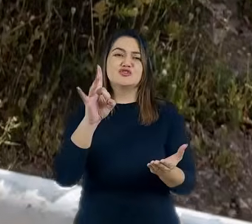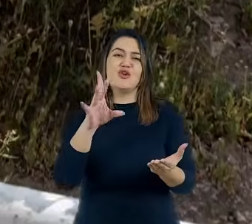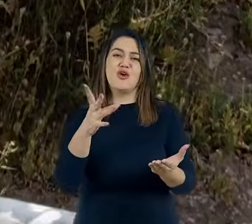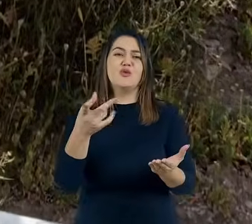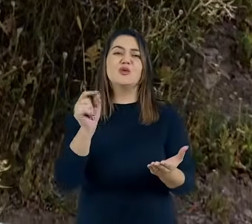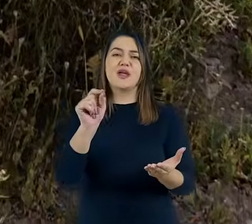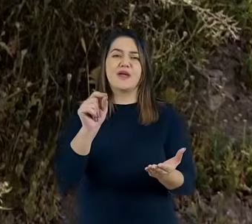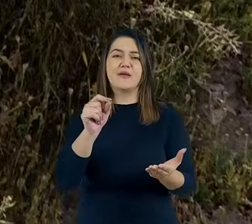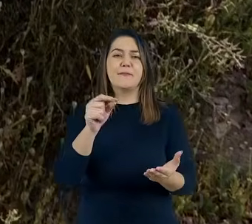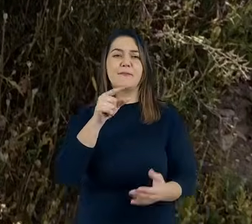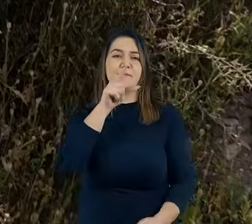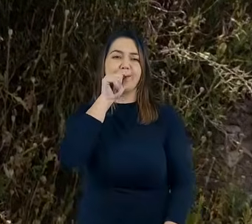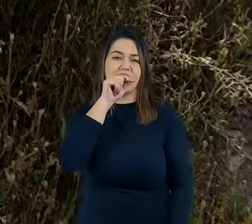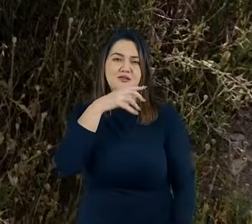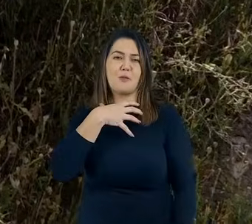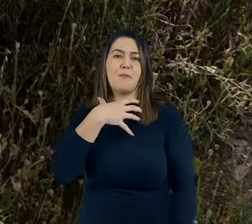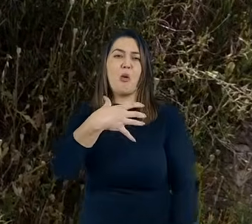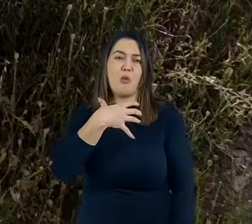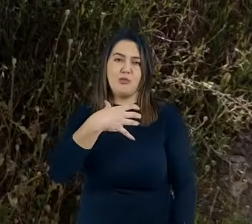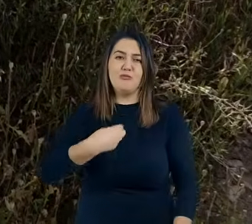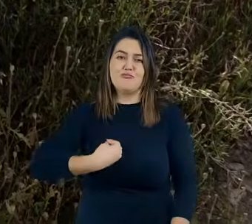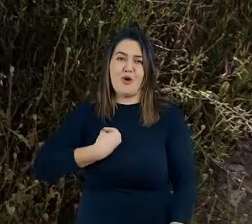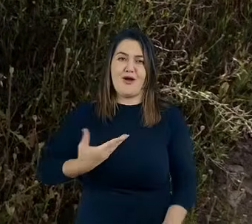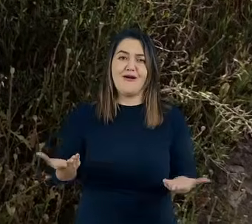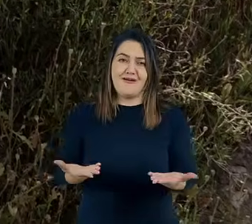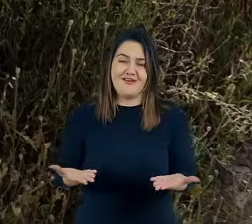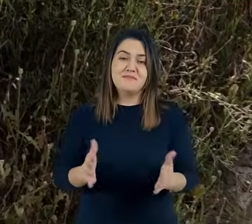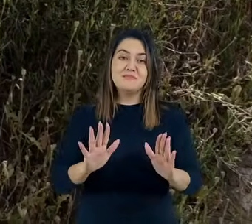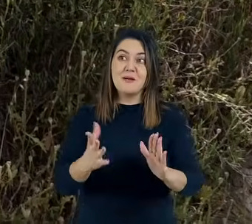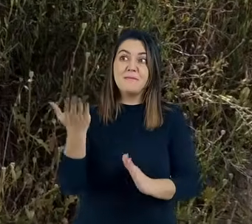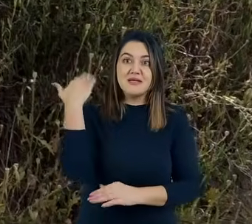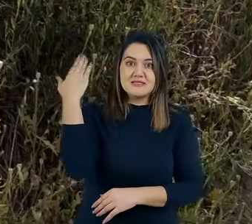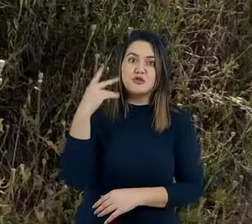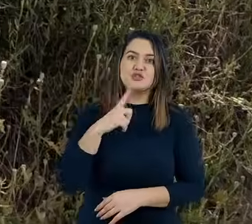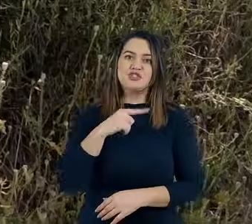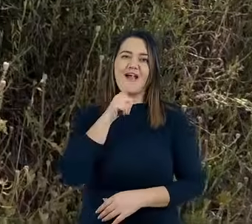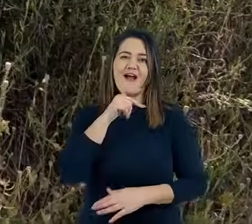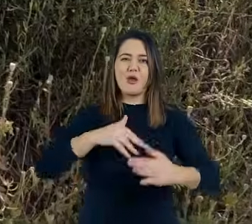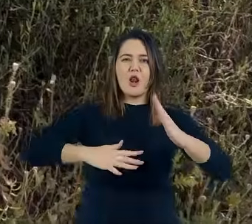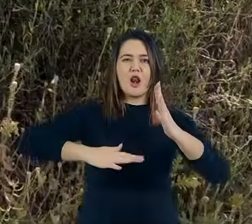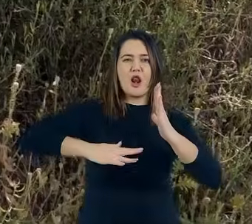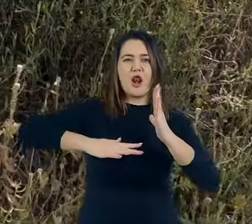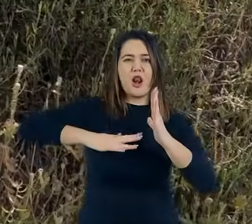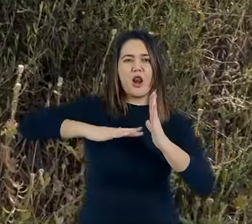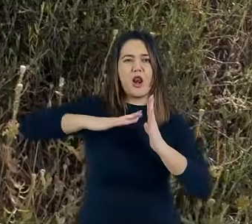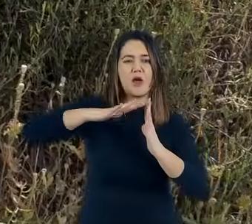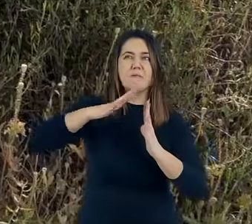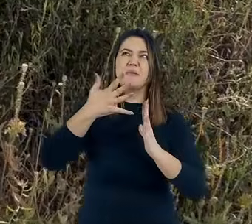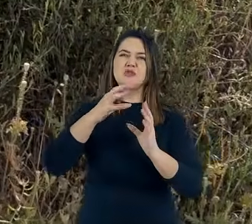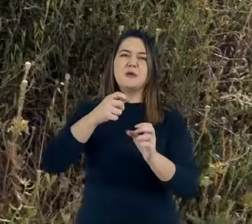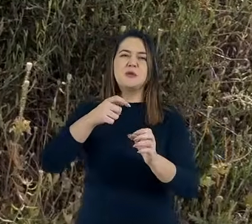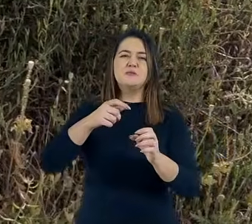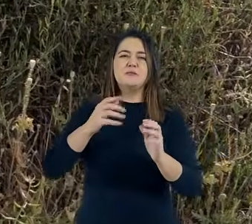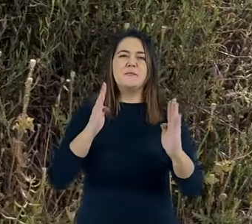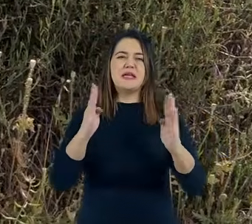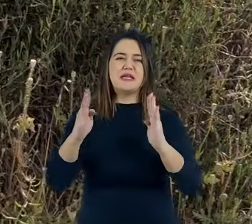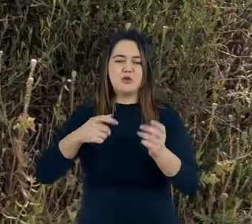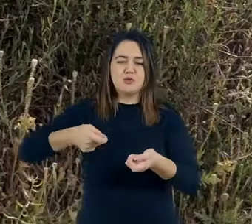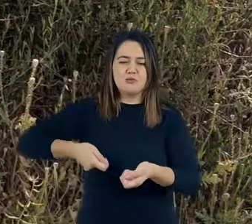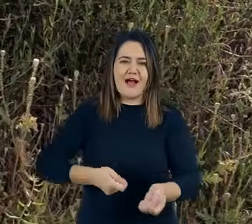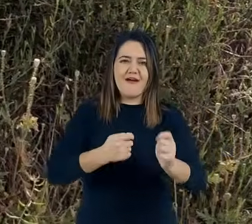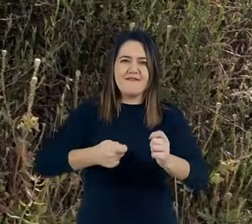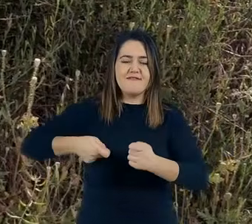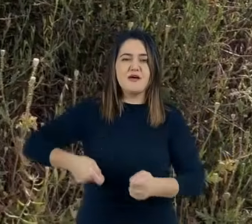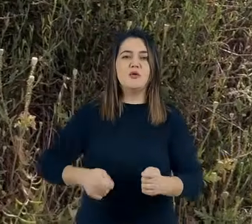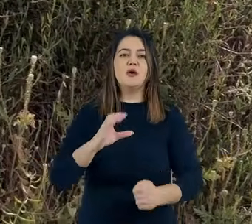um condomínio de pombos. Esse poço aqui foi escavado provavelmente ou no período cananita